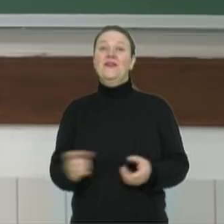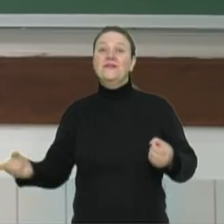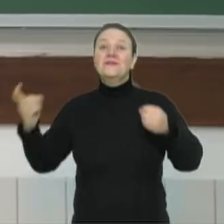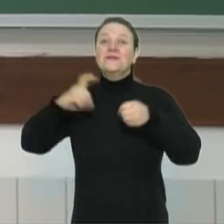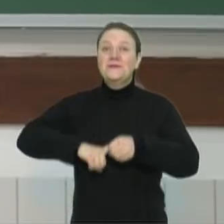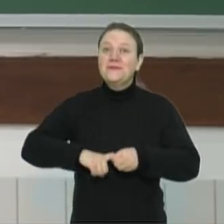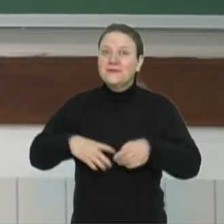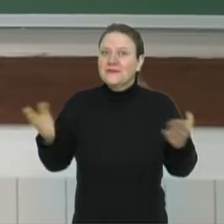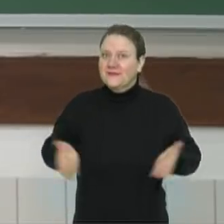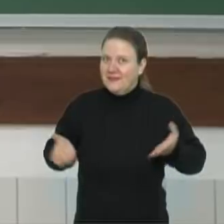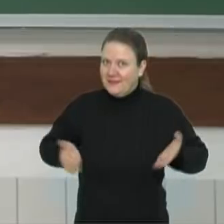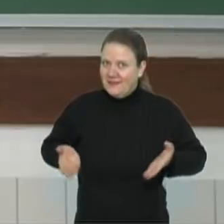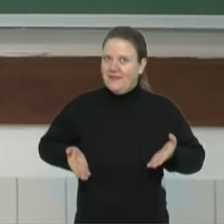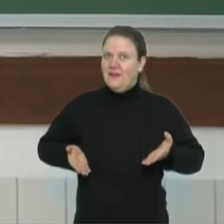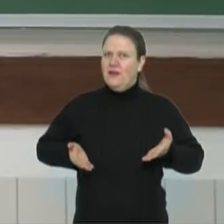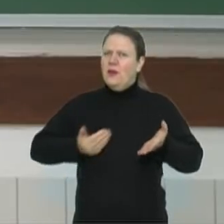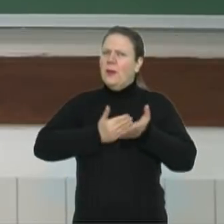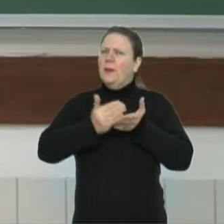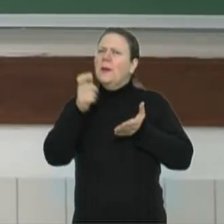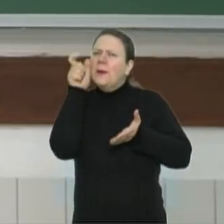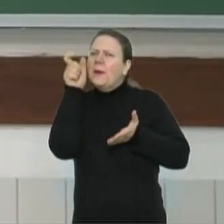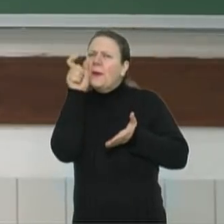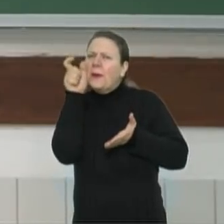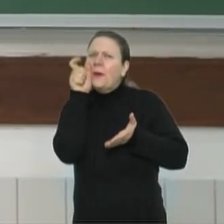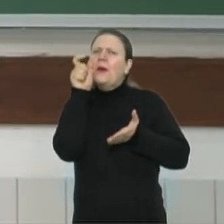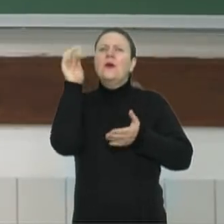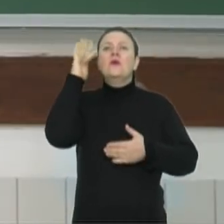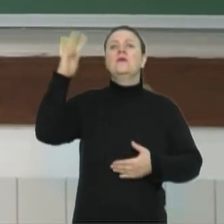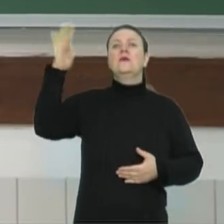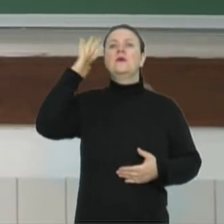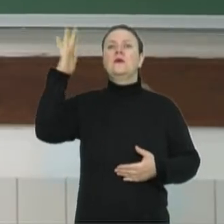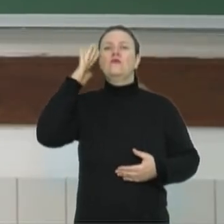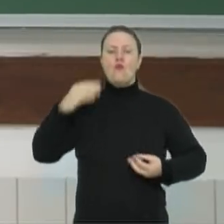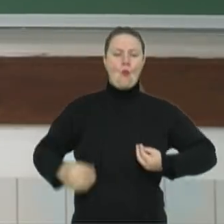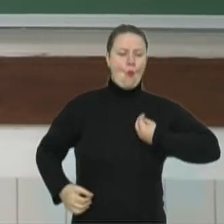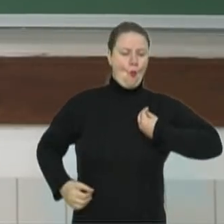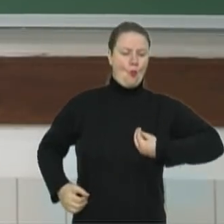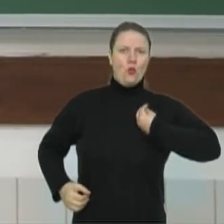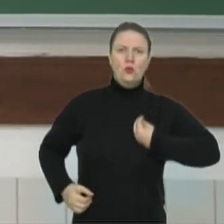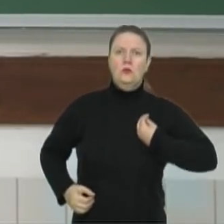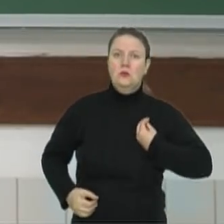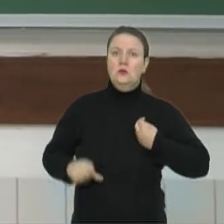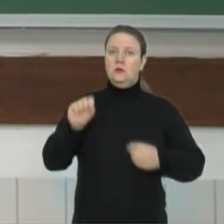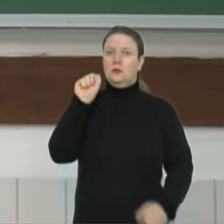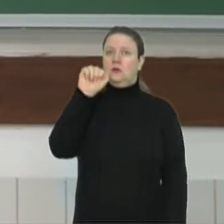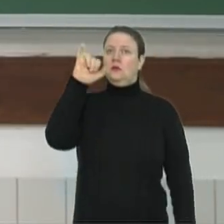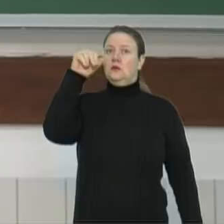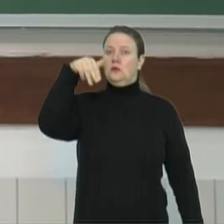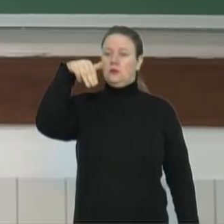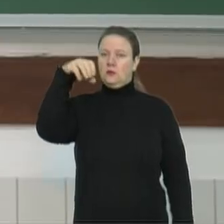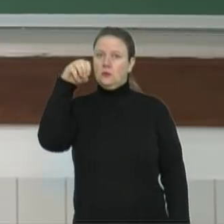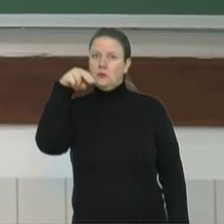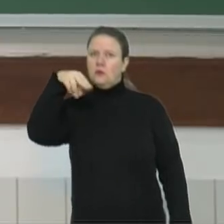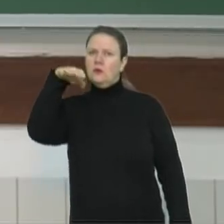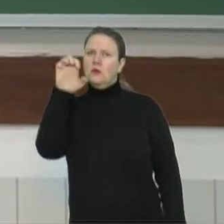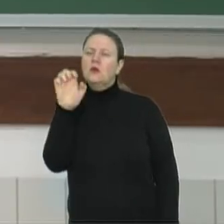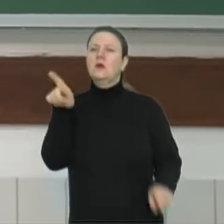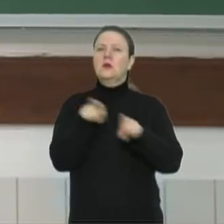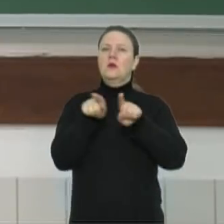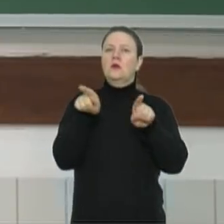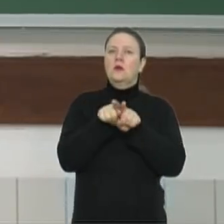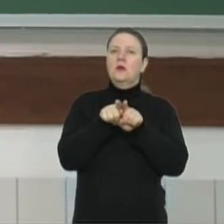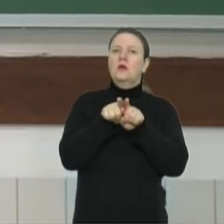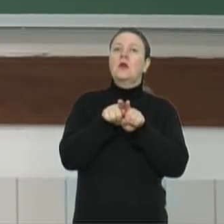Voltando aqui então, pessoal, a partir do que a gente viu, né, da filosofia existencialista da Simone de Beauvoir e da análise, né, da